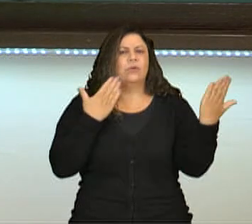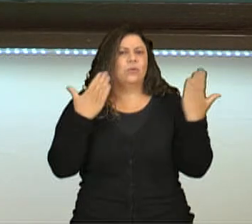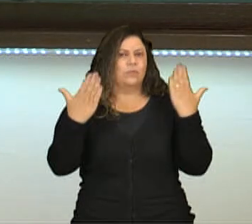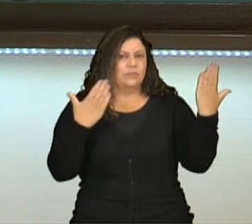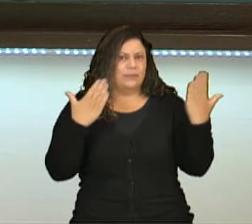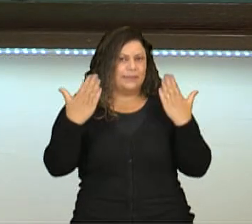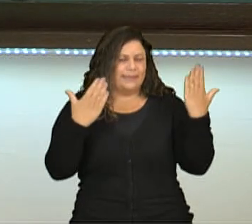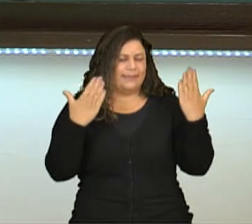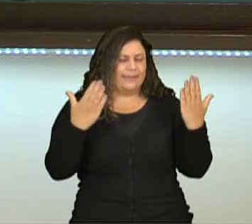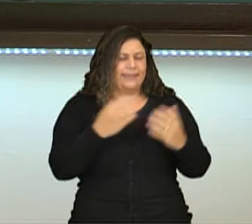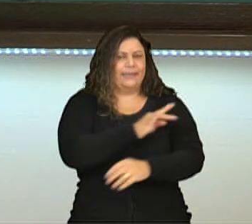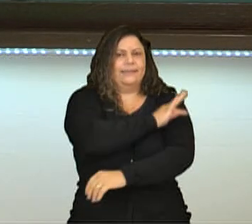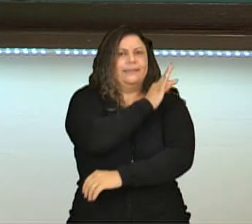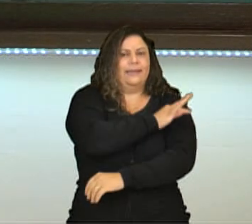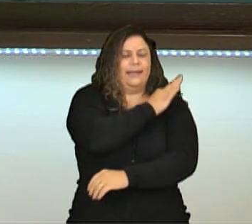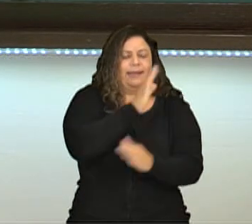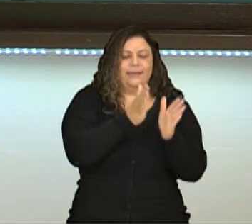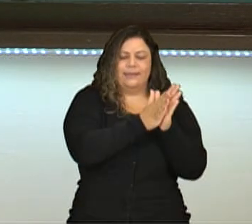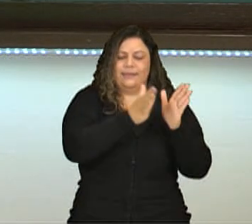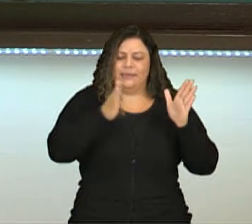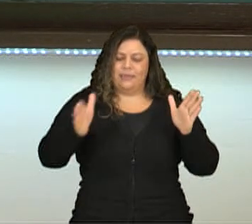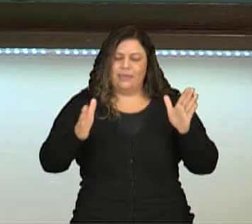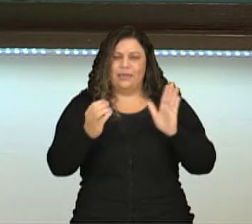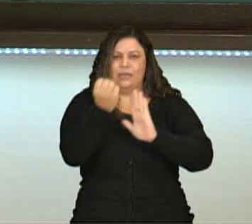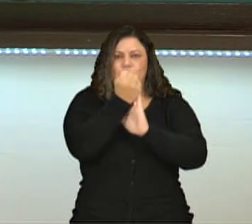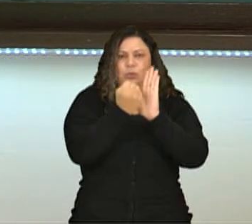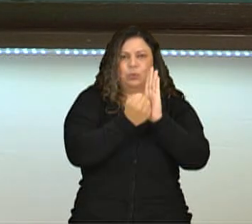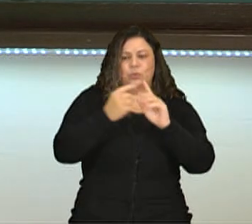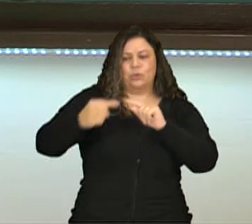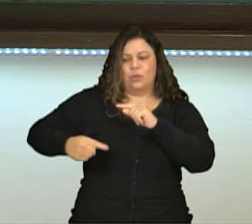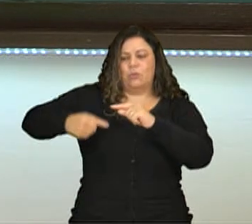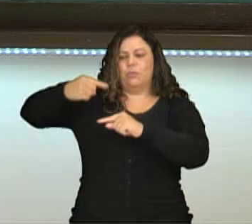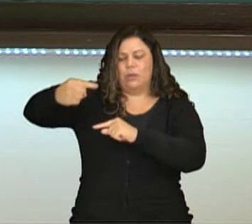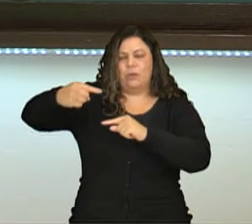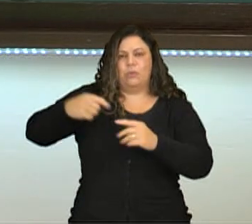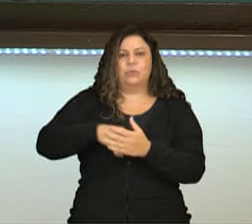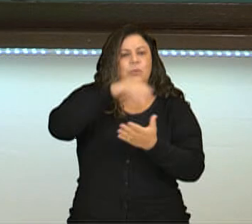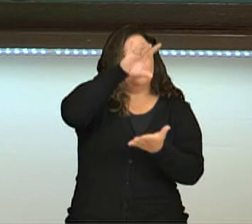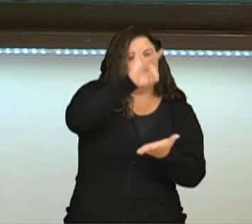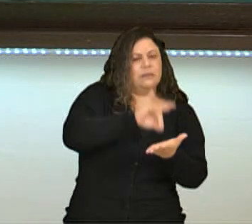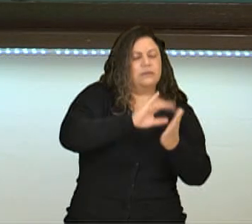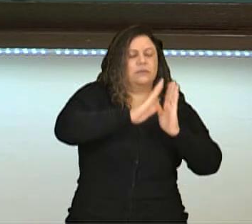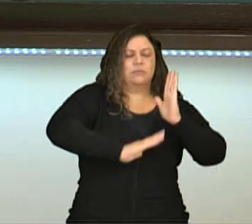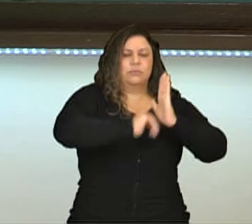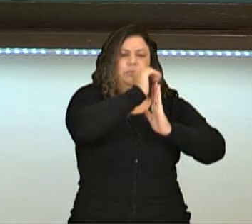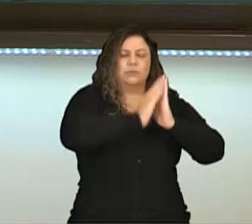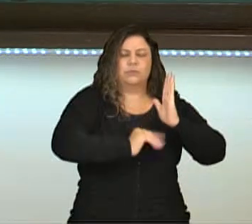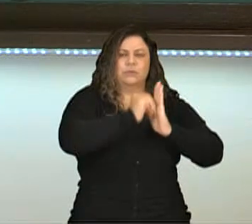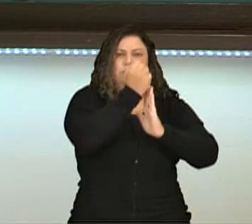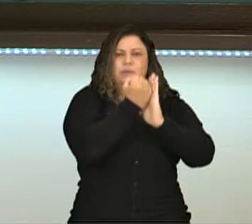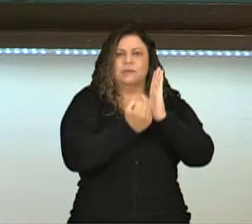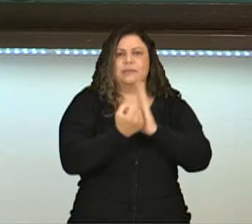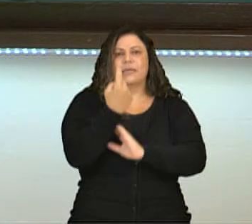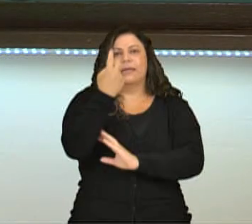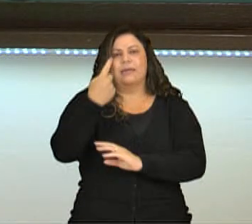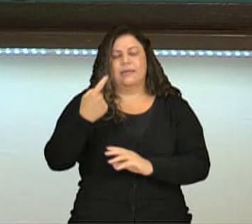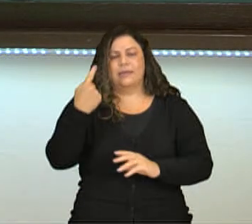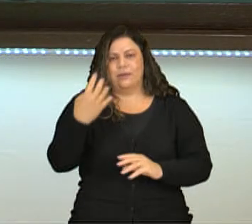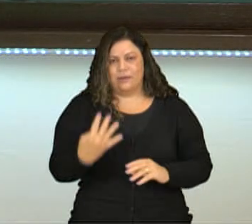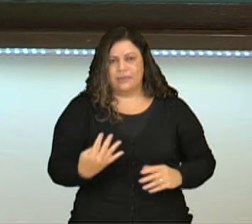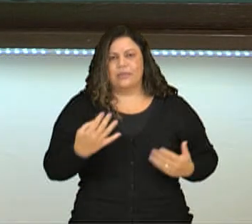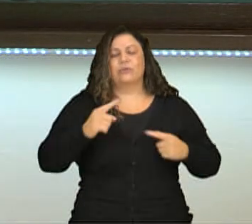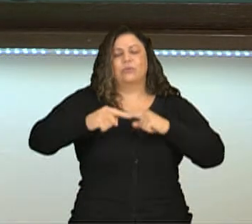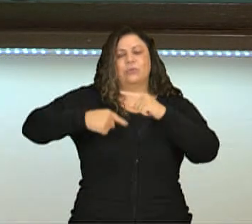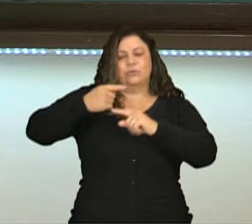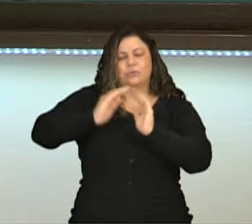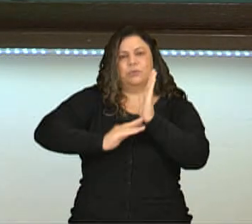das técnicas de um século para o outro. O realismo de uma pintura pintada no século XIV e uma pintura feita